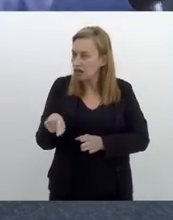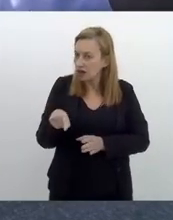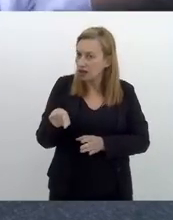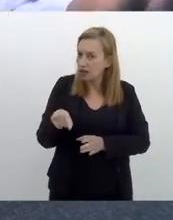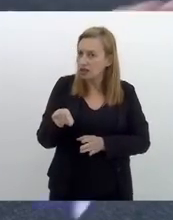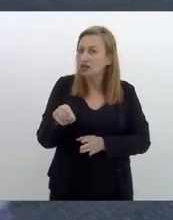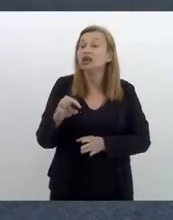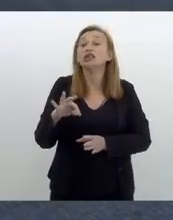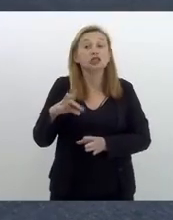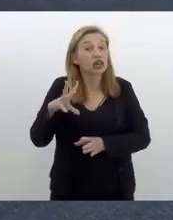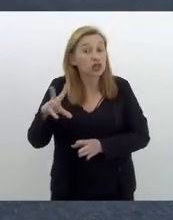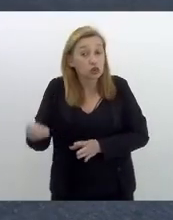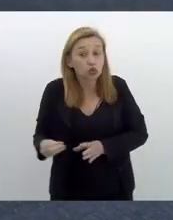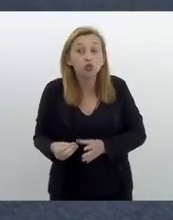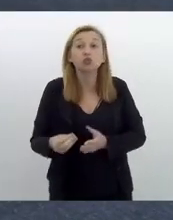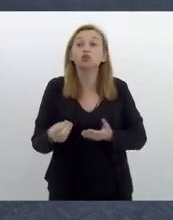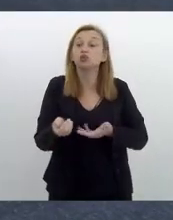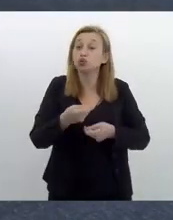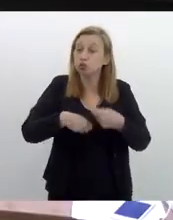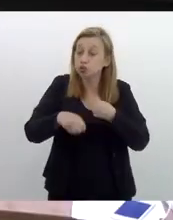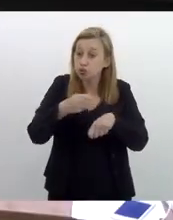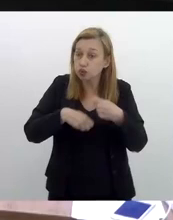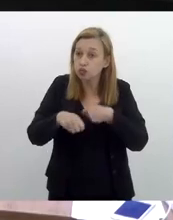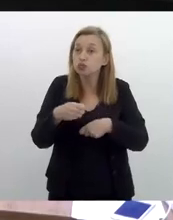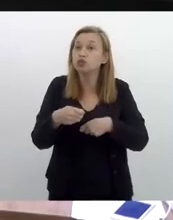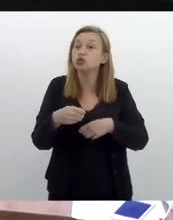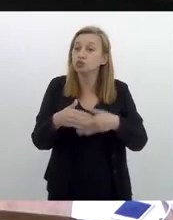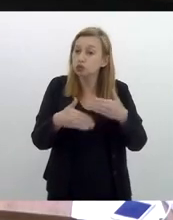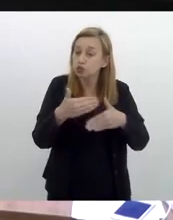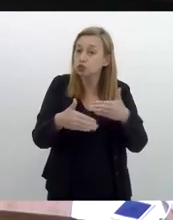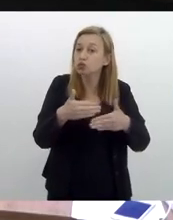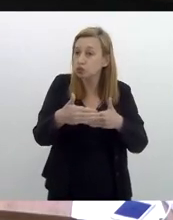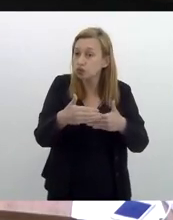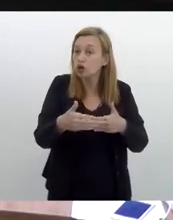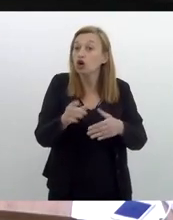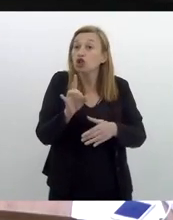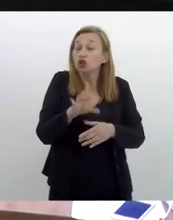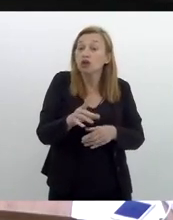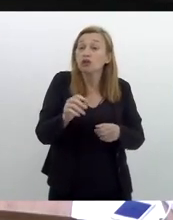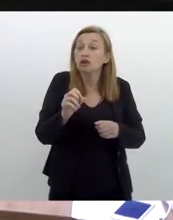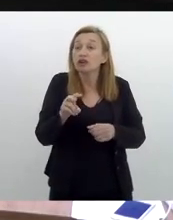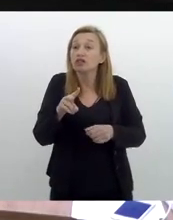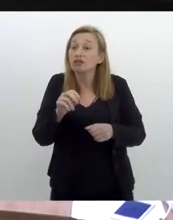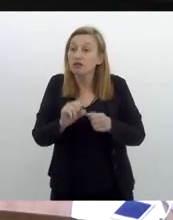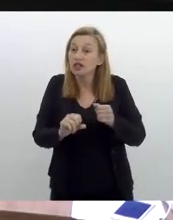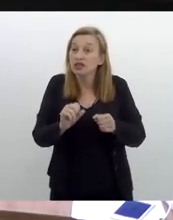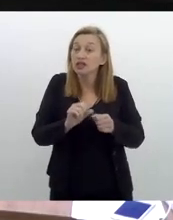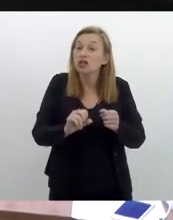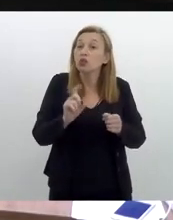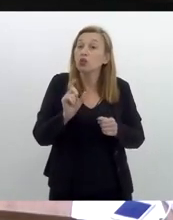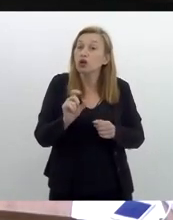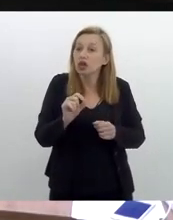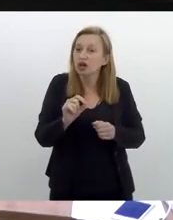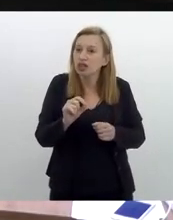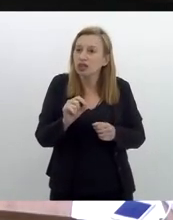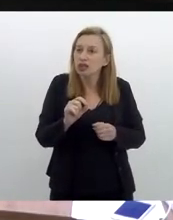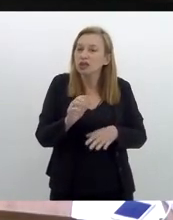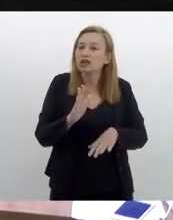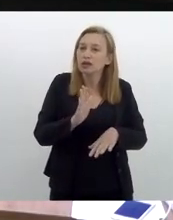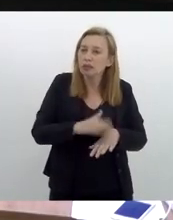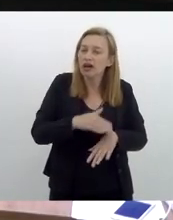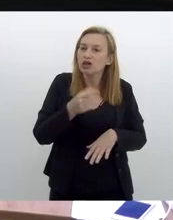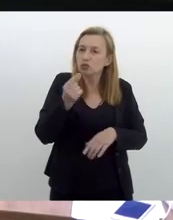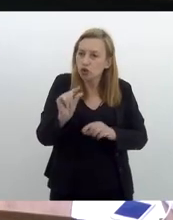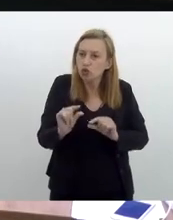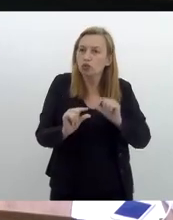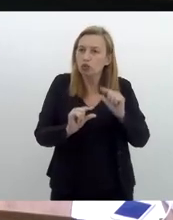está tudo no bojo da negociação redução de idade está processo negociação só que a gente vai fazendo vai cedendo e depois tem mais sempre um